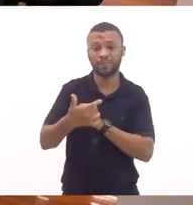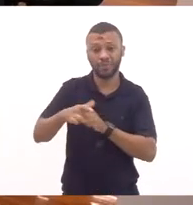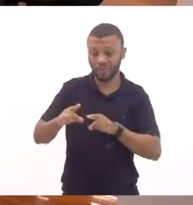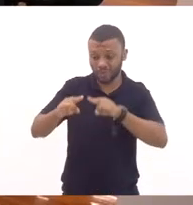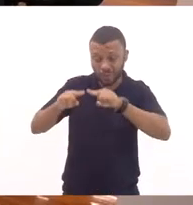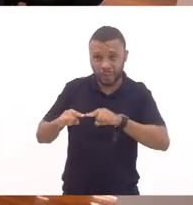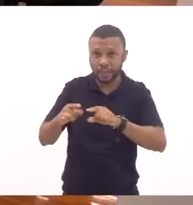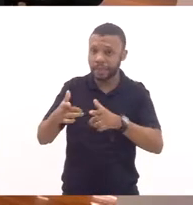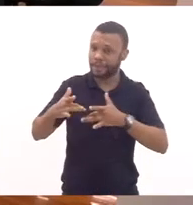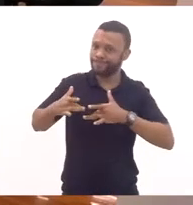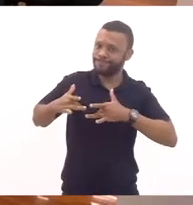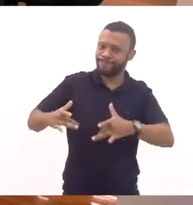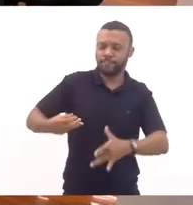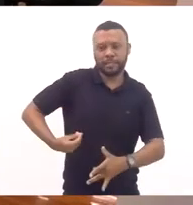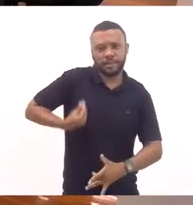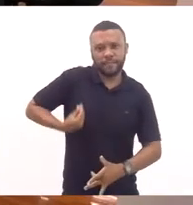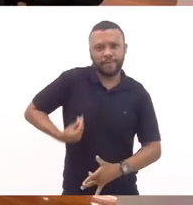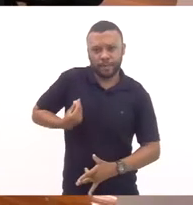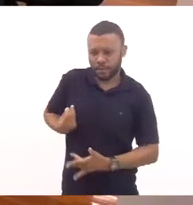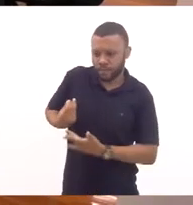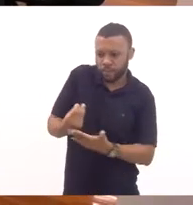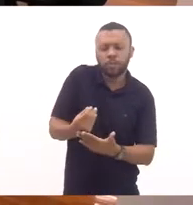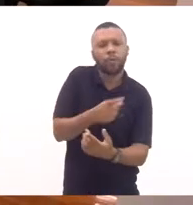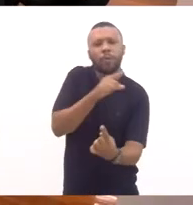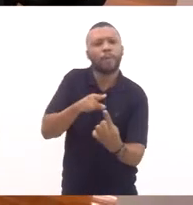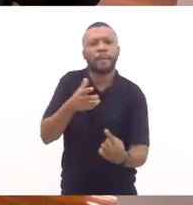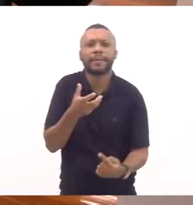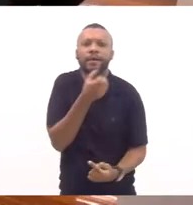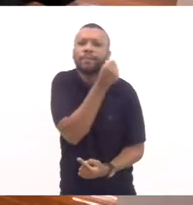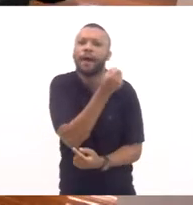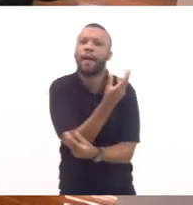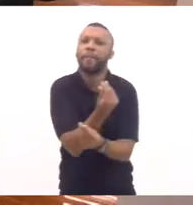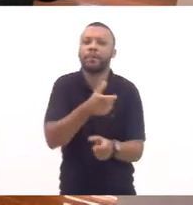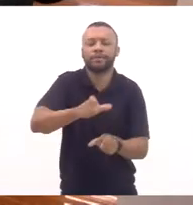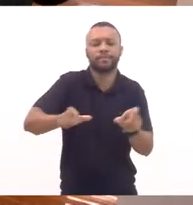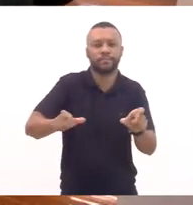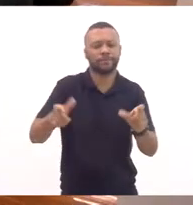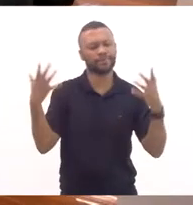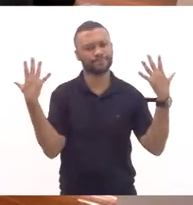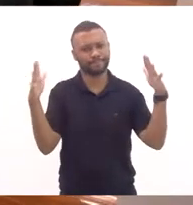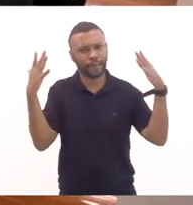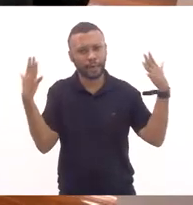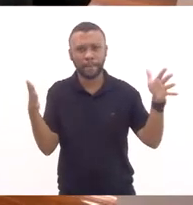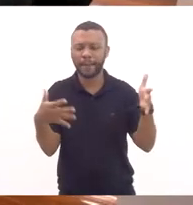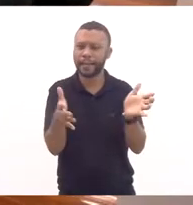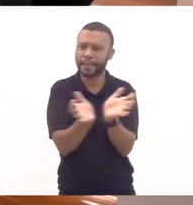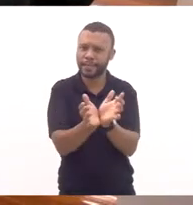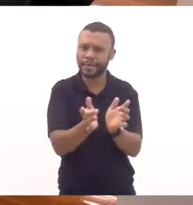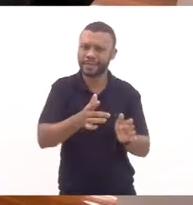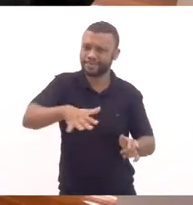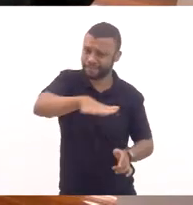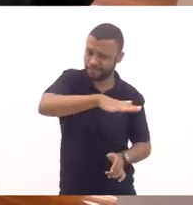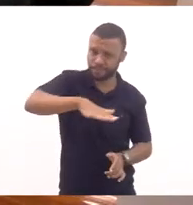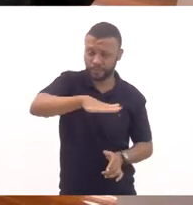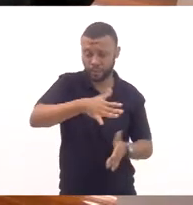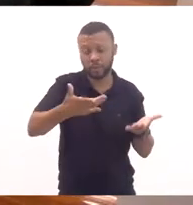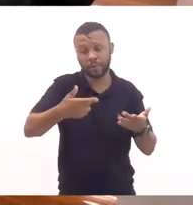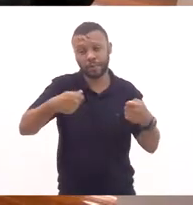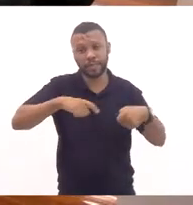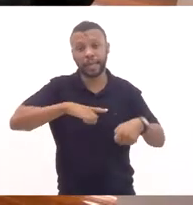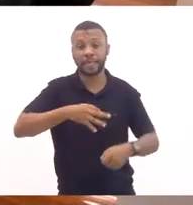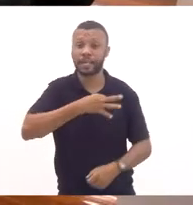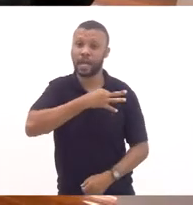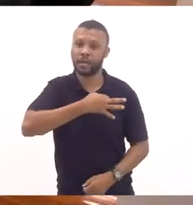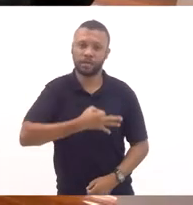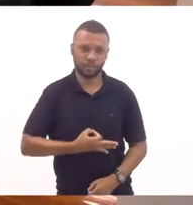vida para salvar muita gente. Então, eles hoje estão de parabéns. São pessoas que têm que ter a nossa dignidade